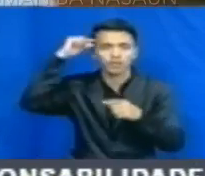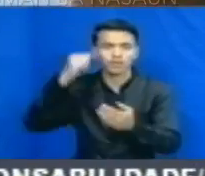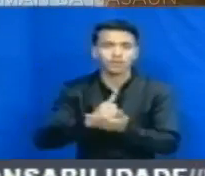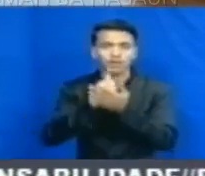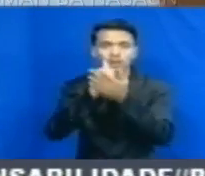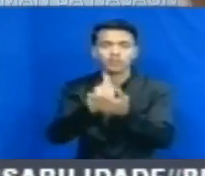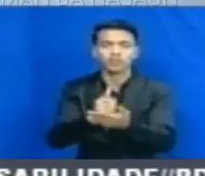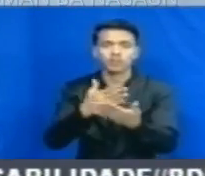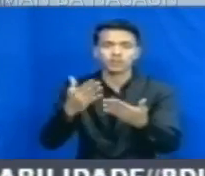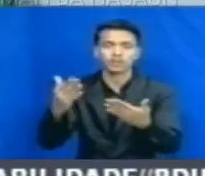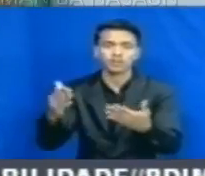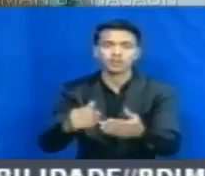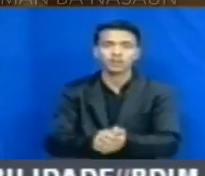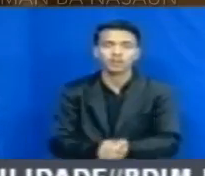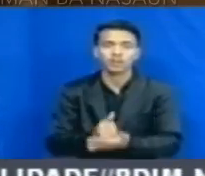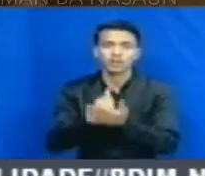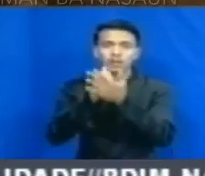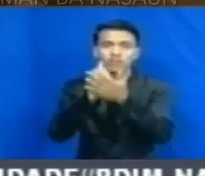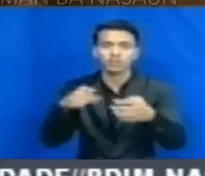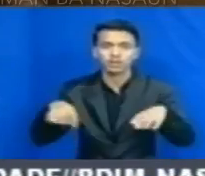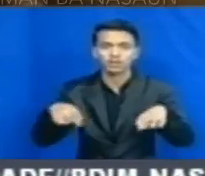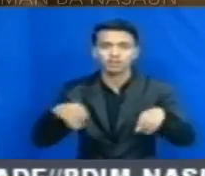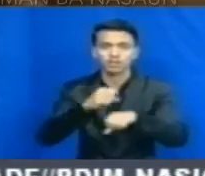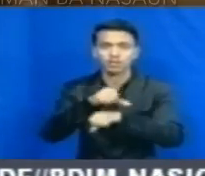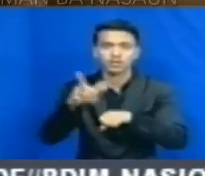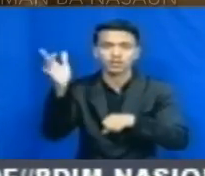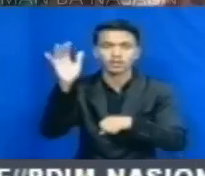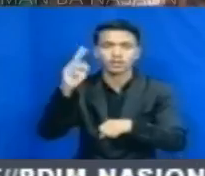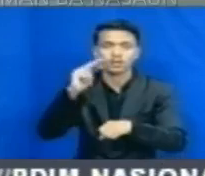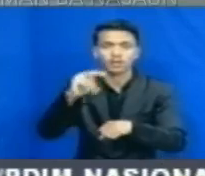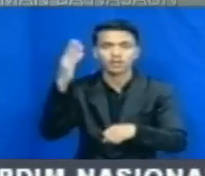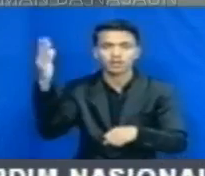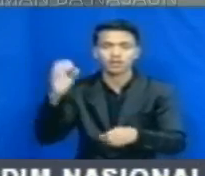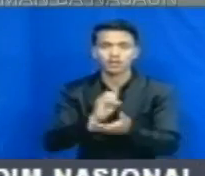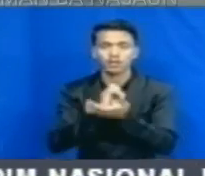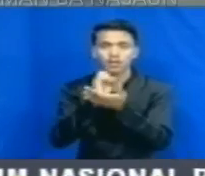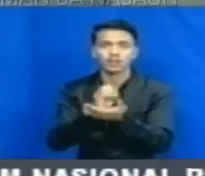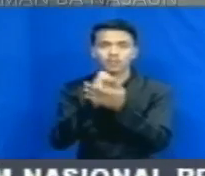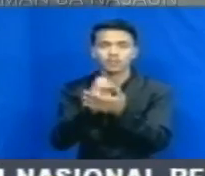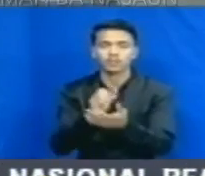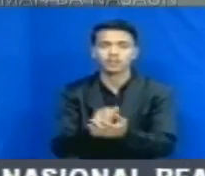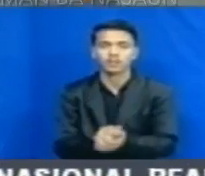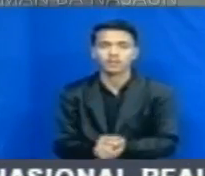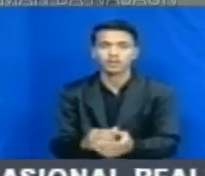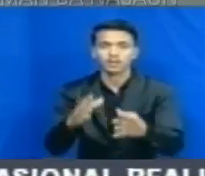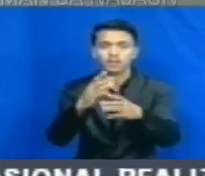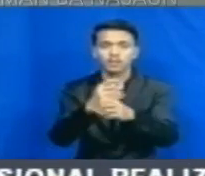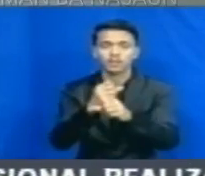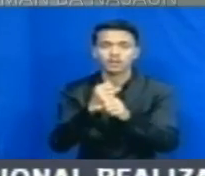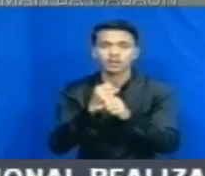na facilidade ho de melhora serviço social nian iha wikusi. Tenho que ser problema que a simo